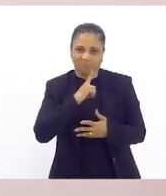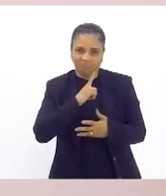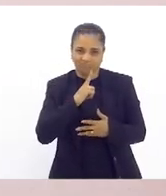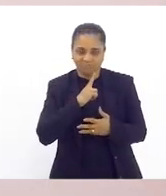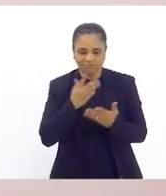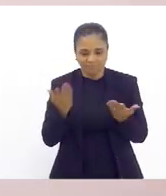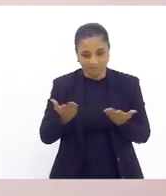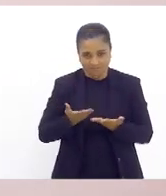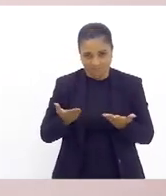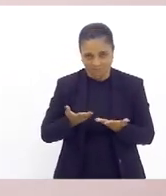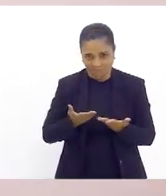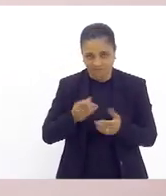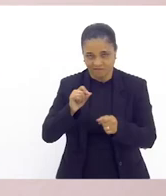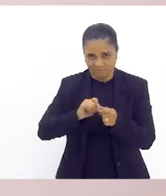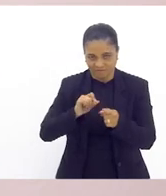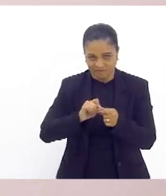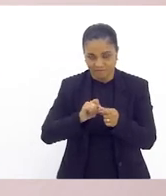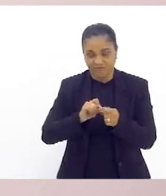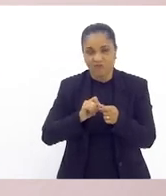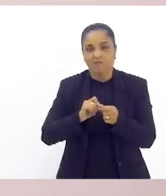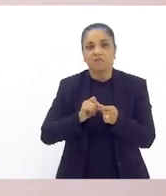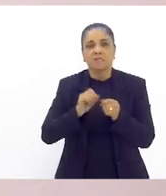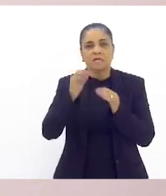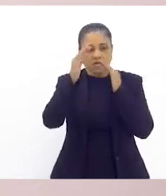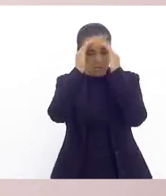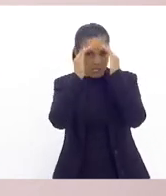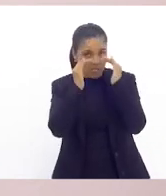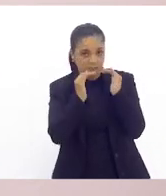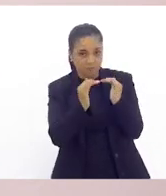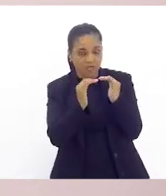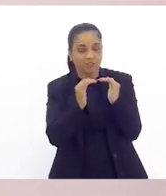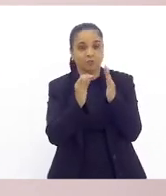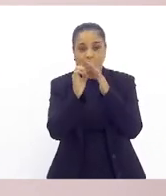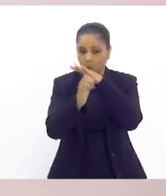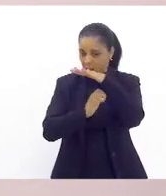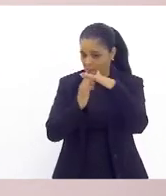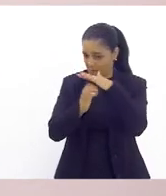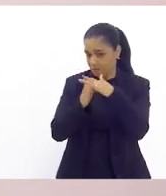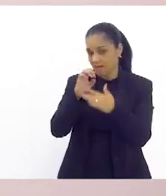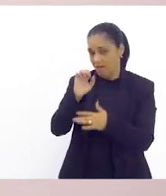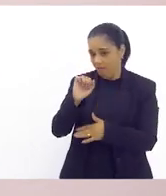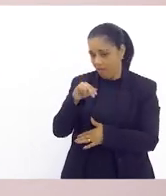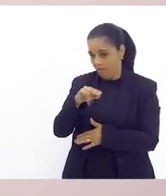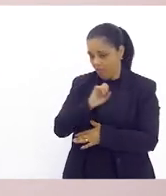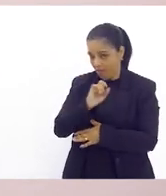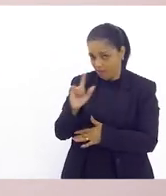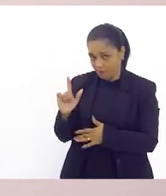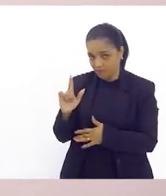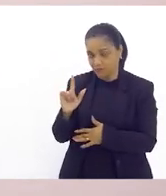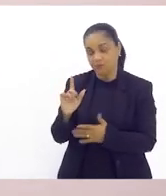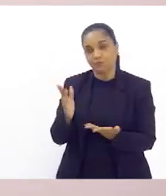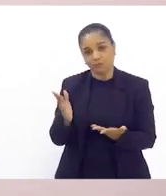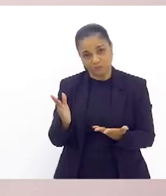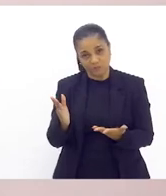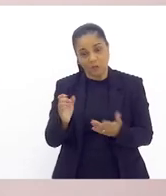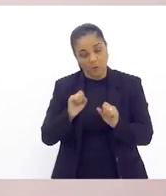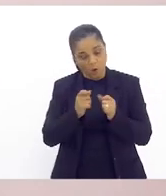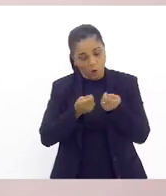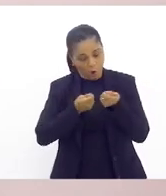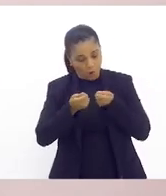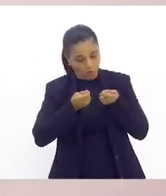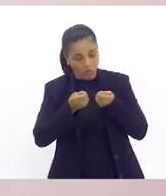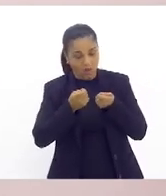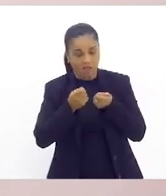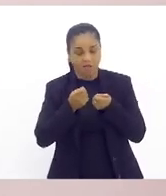realizando né bom com todo respeito enel né A gente fica até tem que ser controlar para poder falar